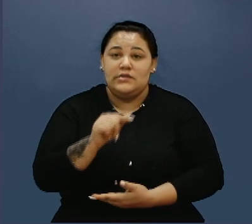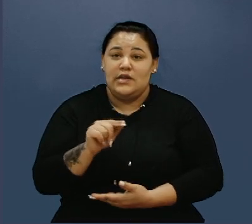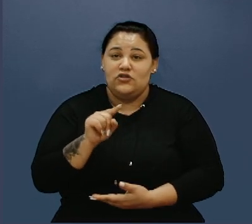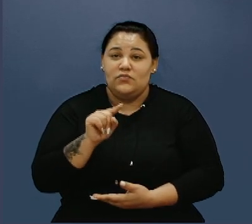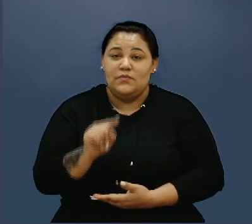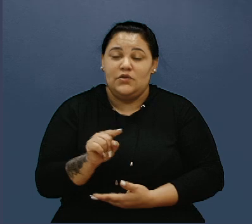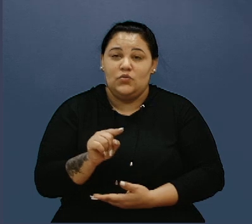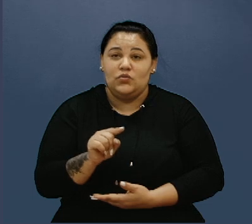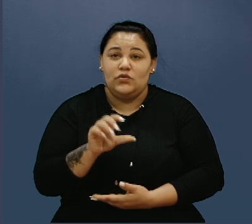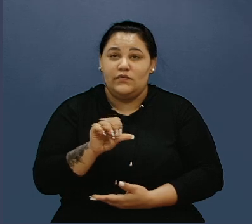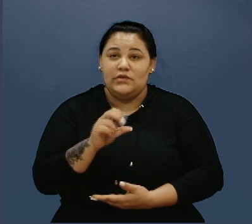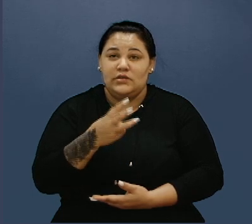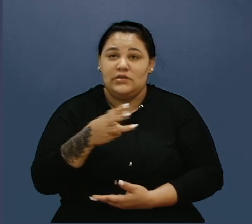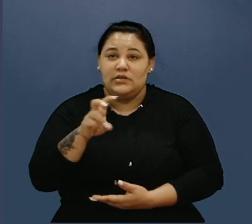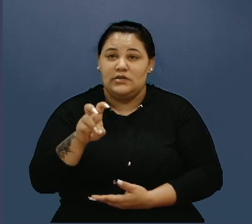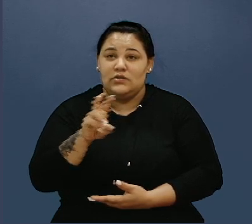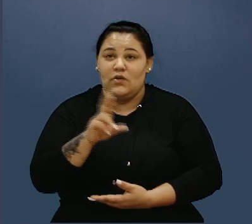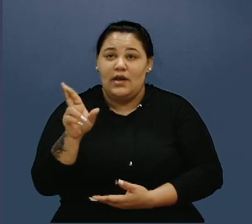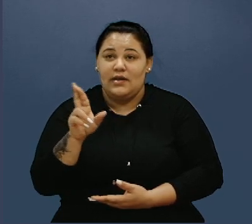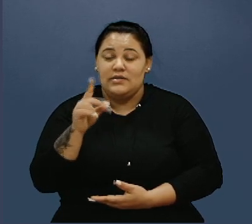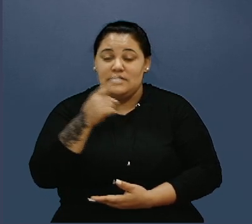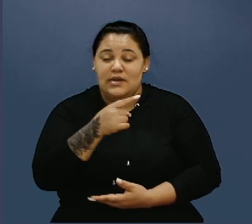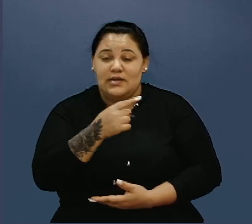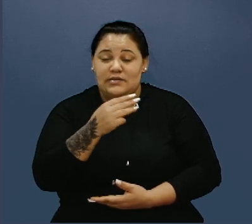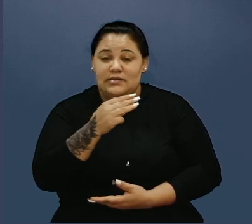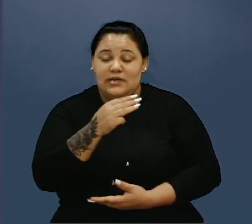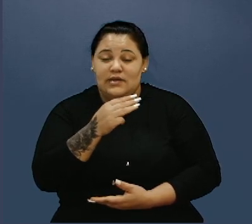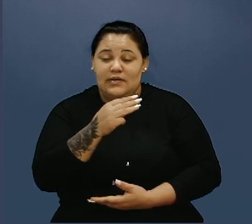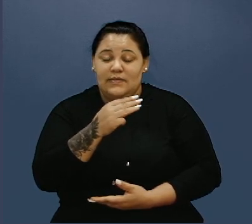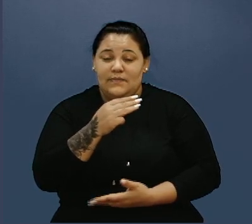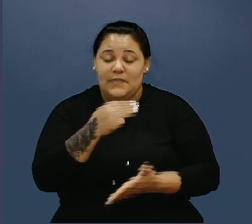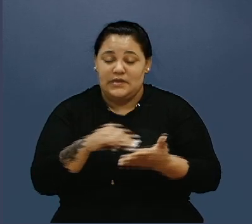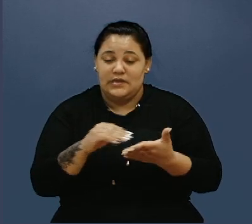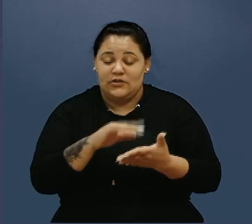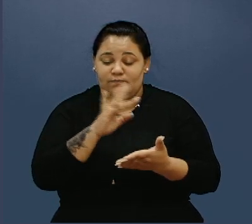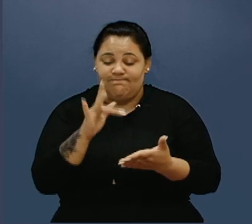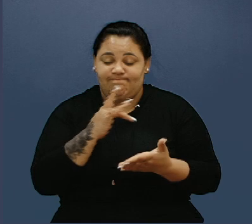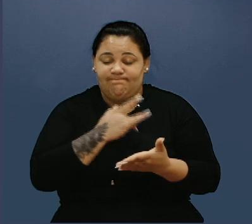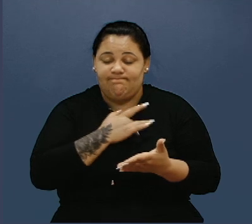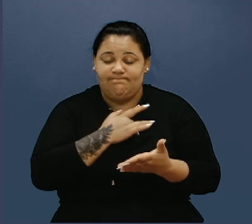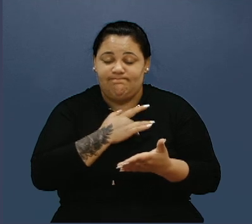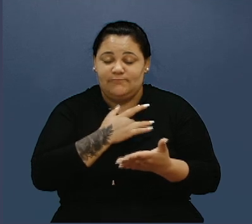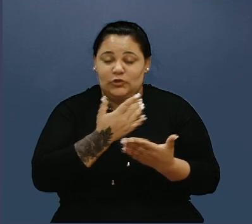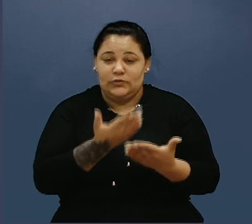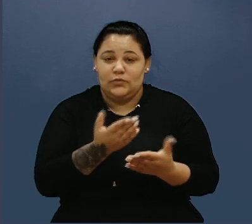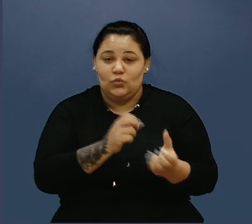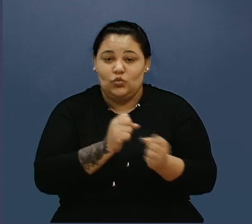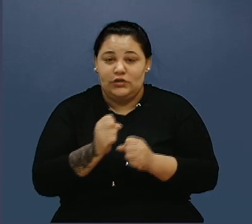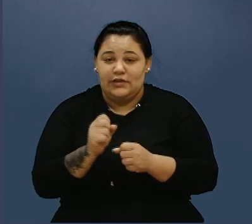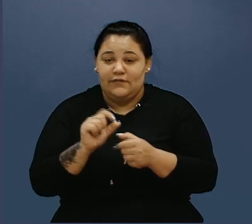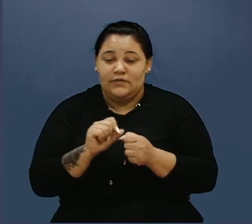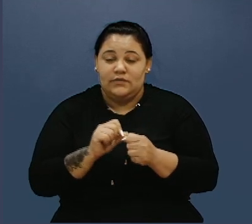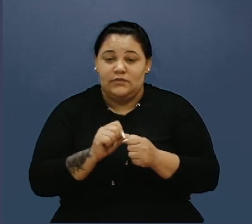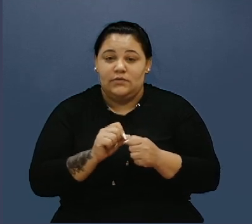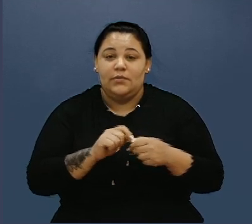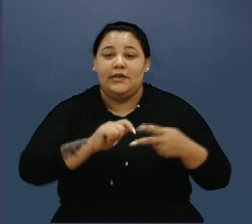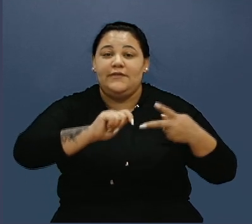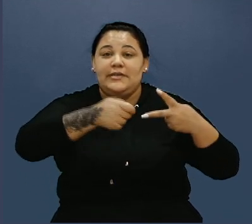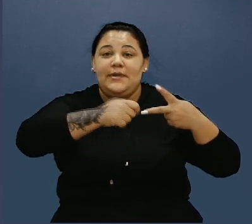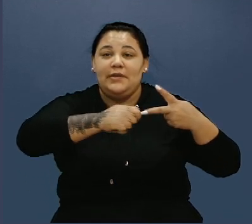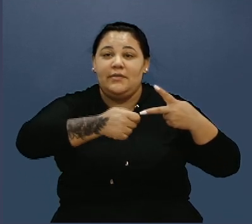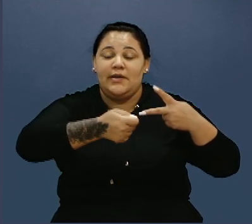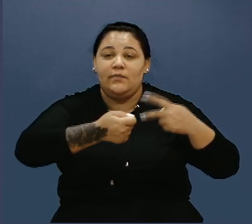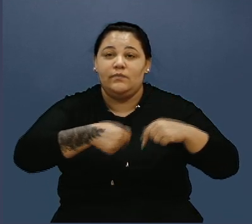27.936. E se essa mensagem tocar o seu coração e você também puder fazer um Pix, não é